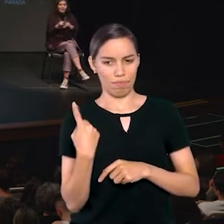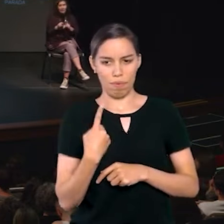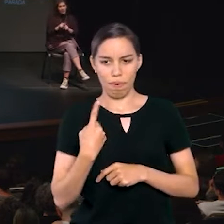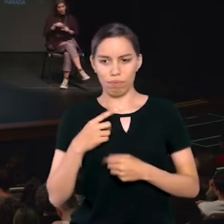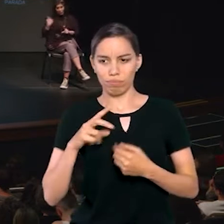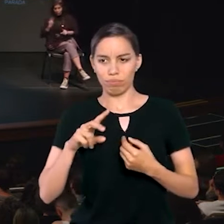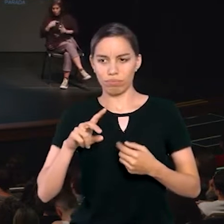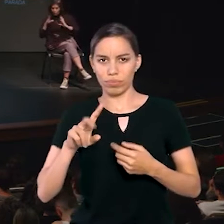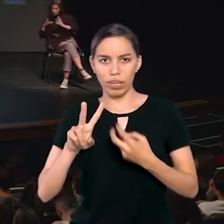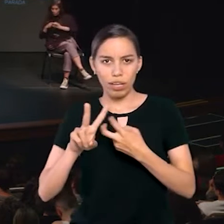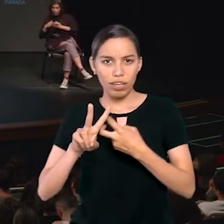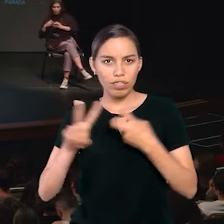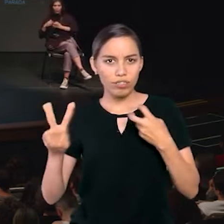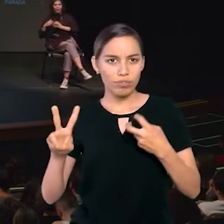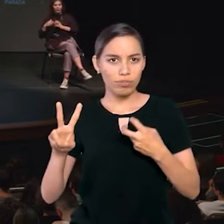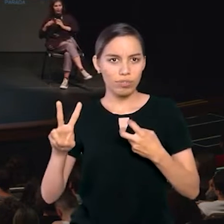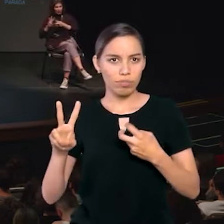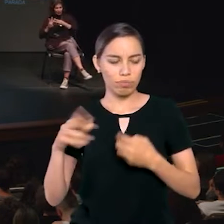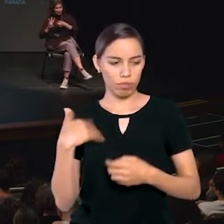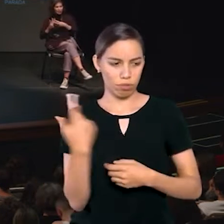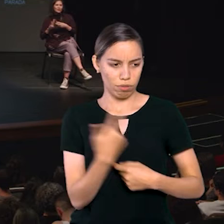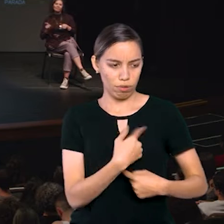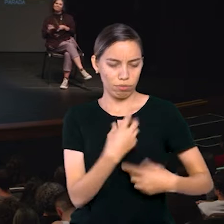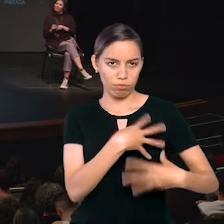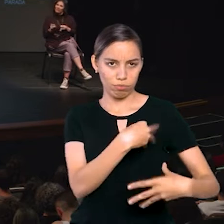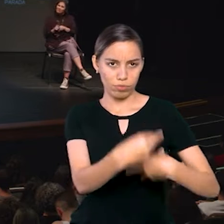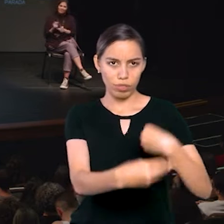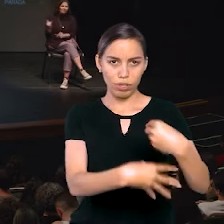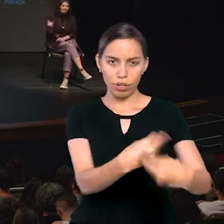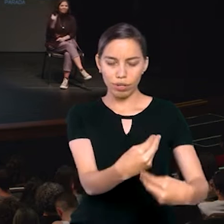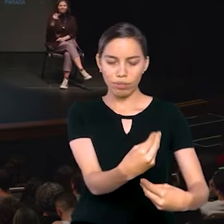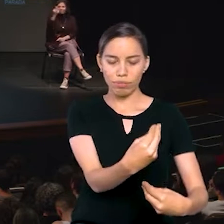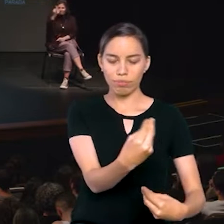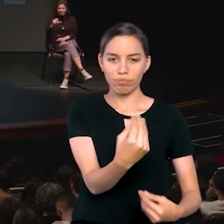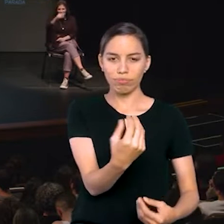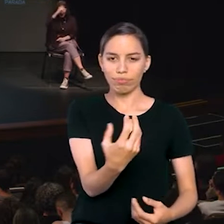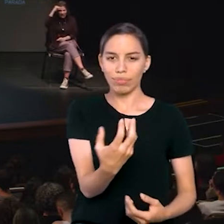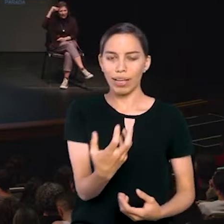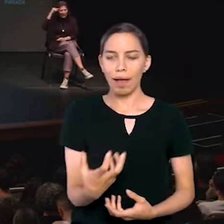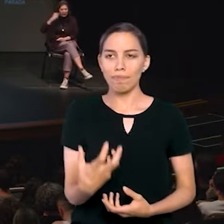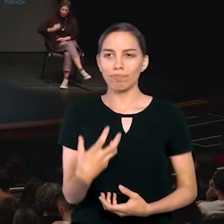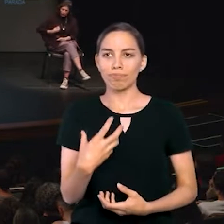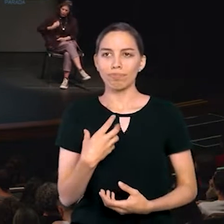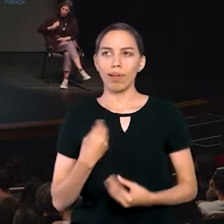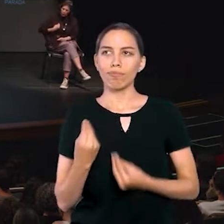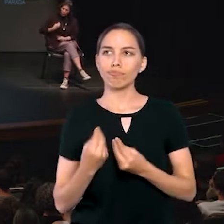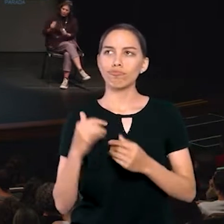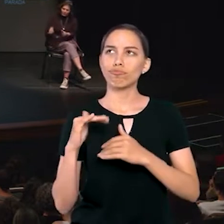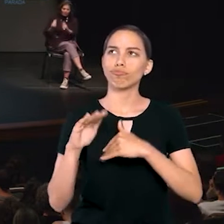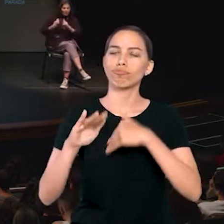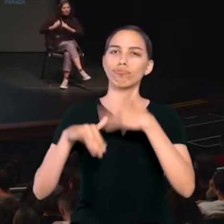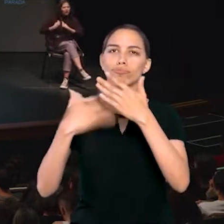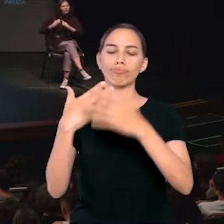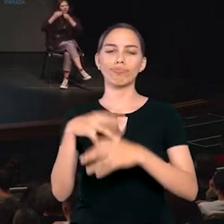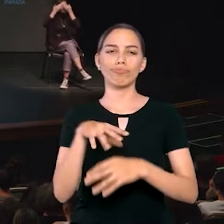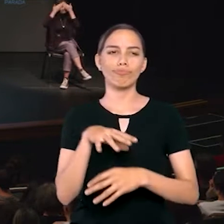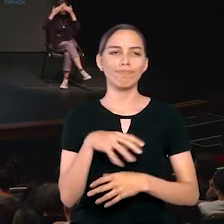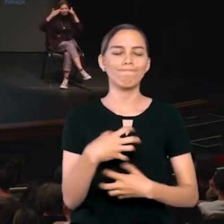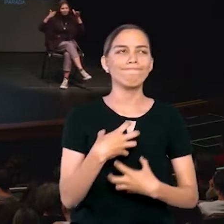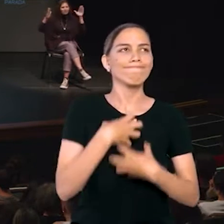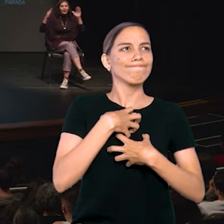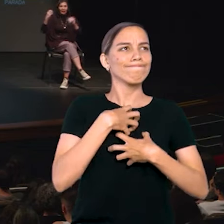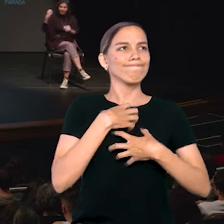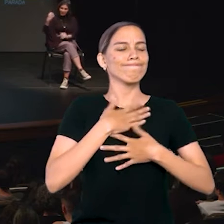geração, é uma existência que nos amplifica, inspira